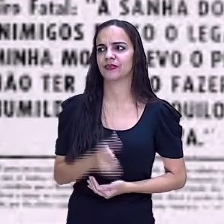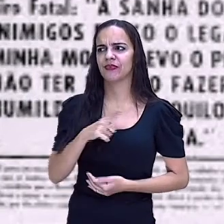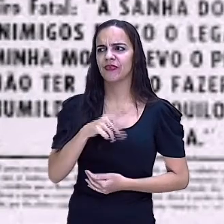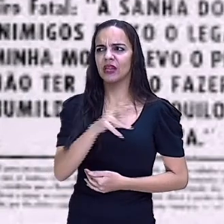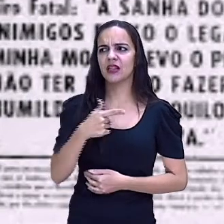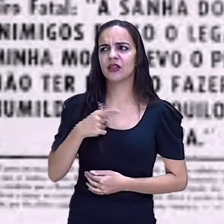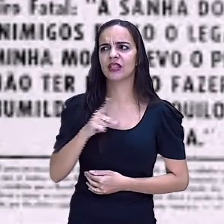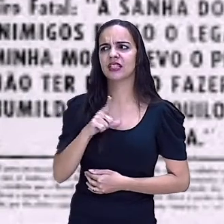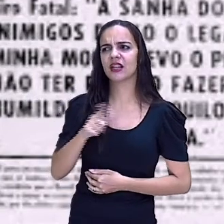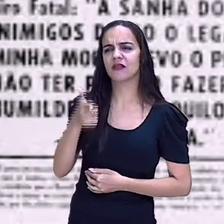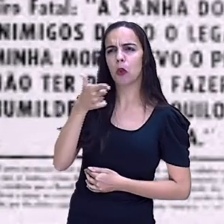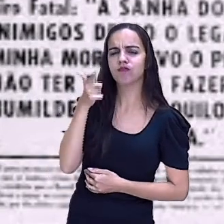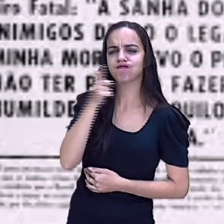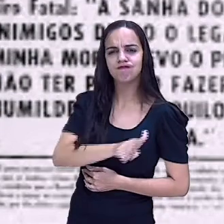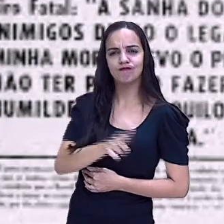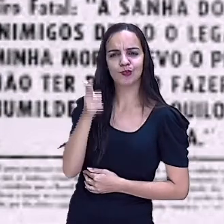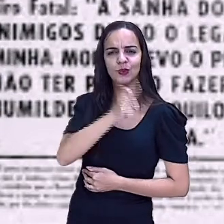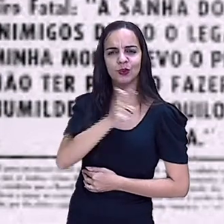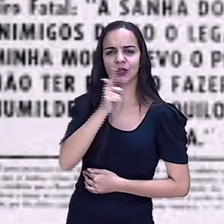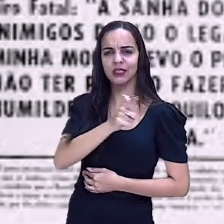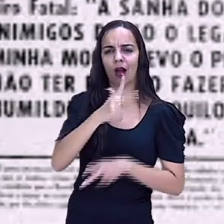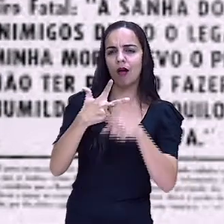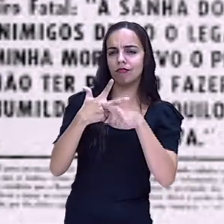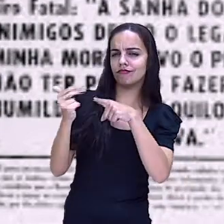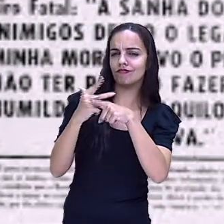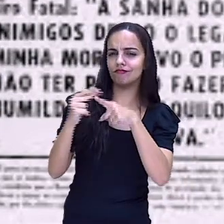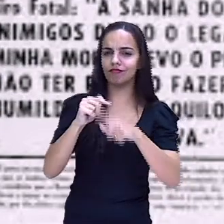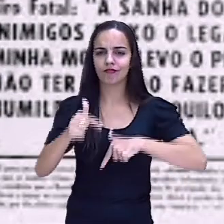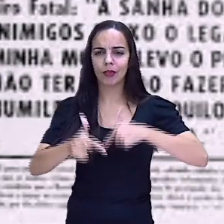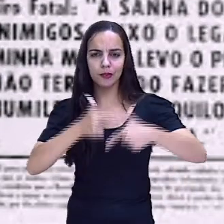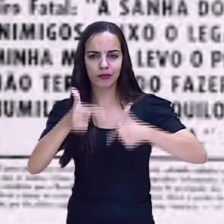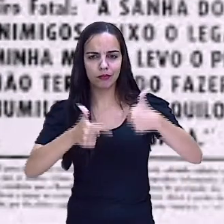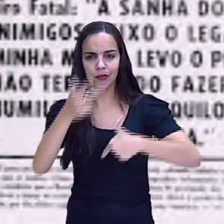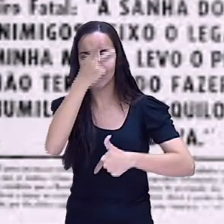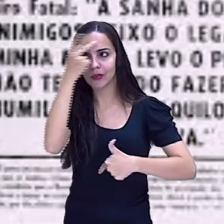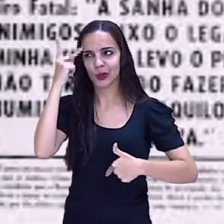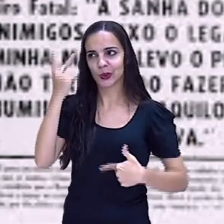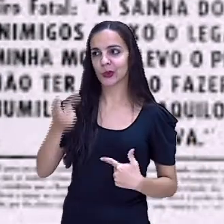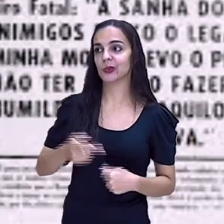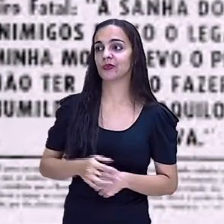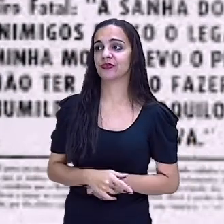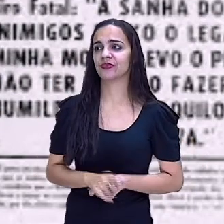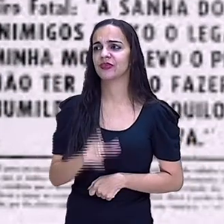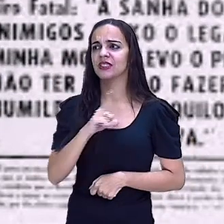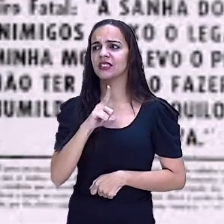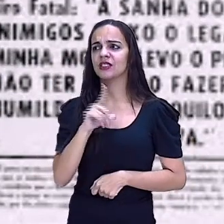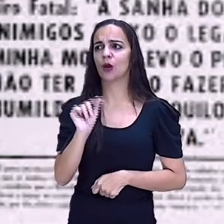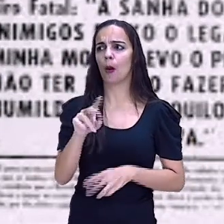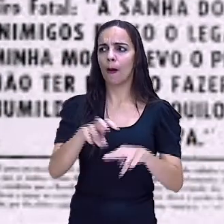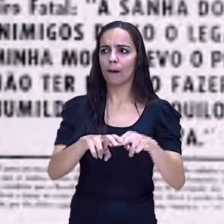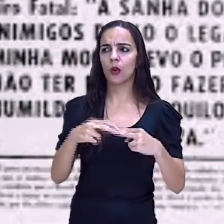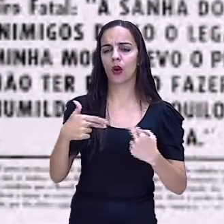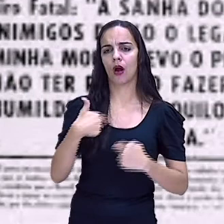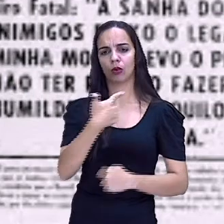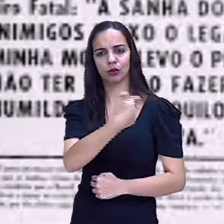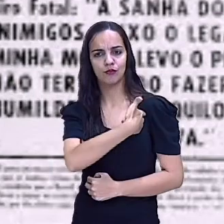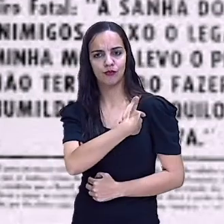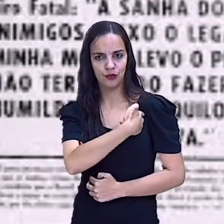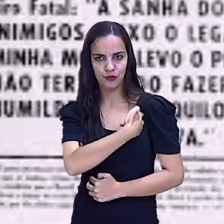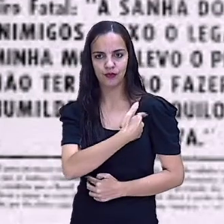conquistas dos trabalhadores, como a CLT, não foi uma reivindicação dos